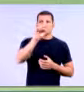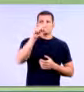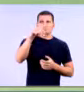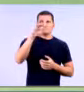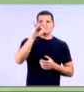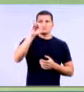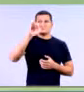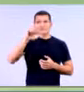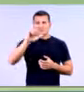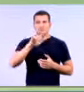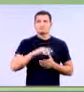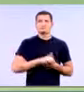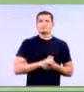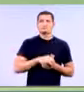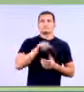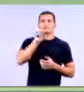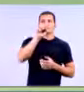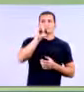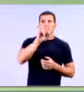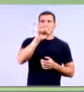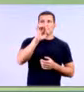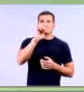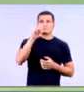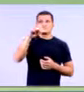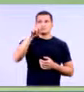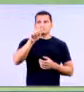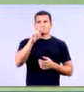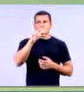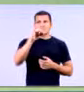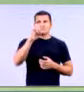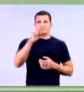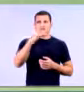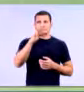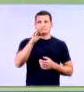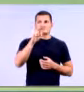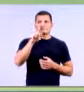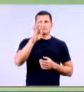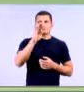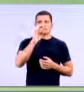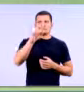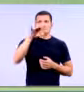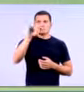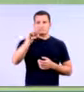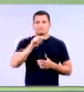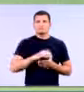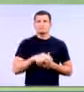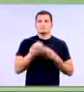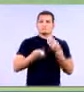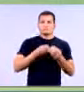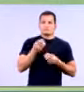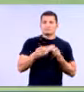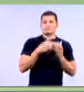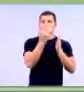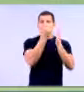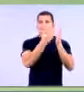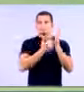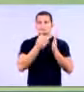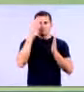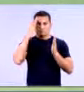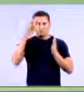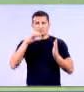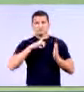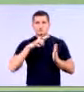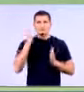sistema? Como que se orienta esse sistema? Orientando-se pelos princípios da autonomia, da